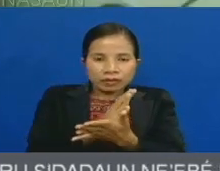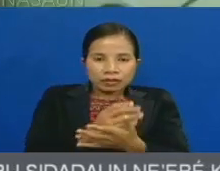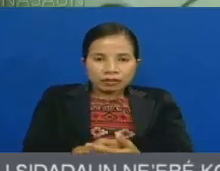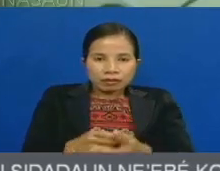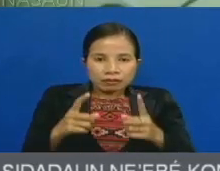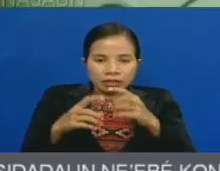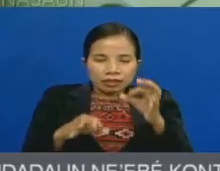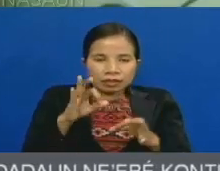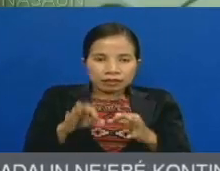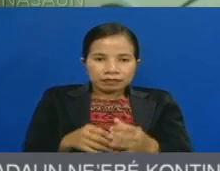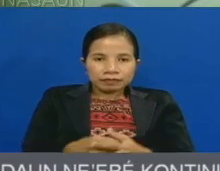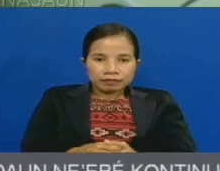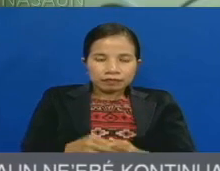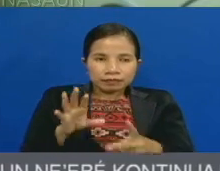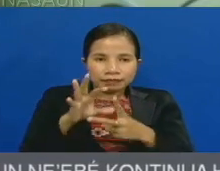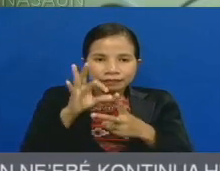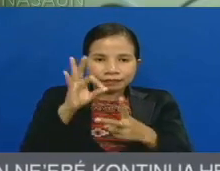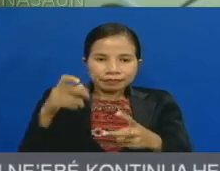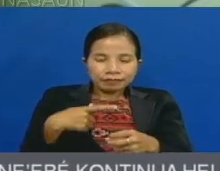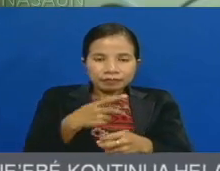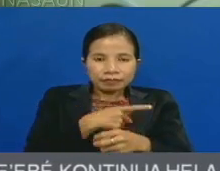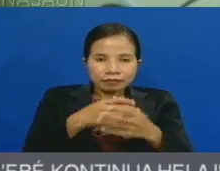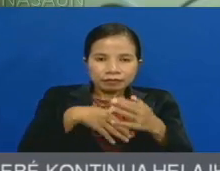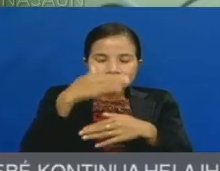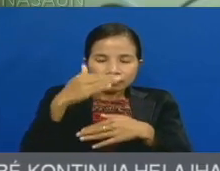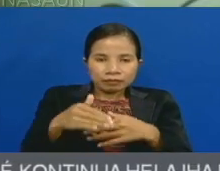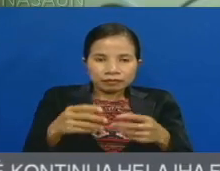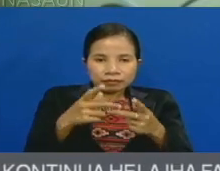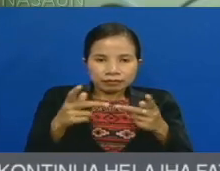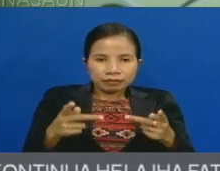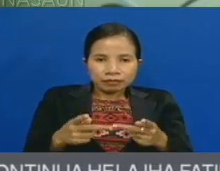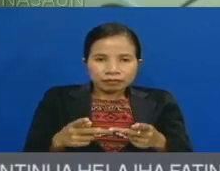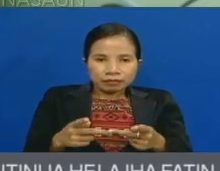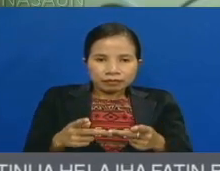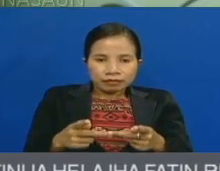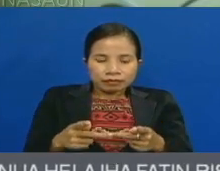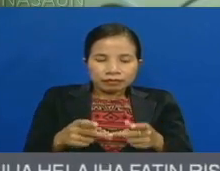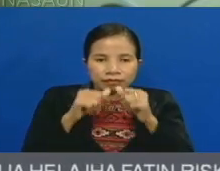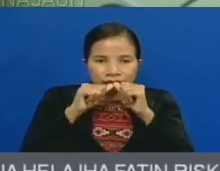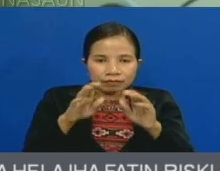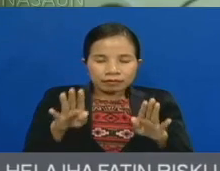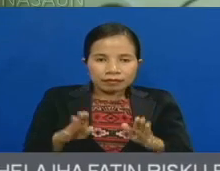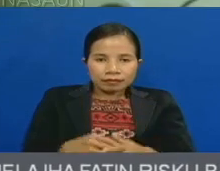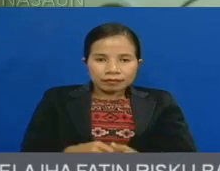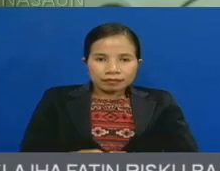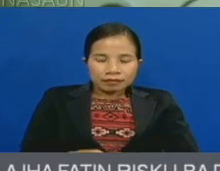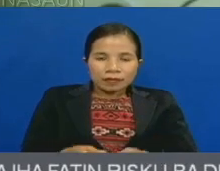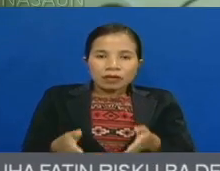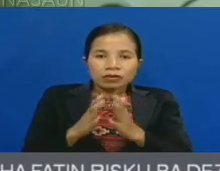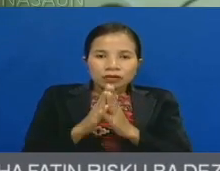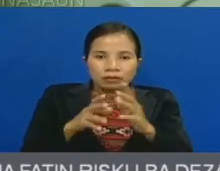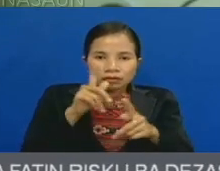para a eleição parlamentar de Maine e o ambiente. Ambiente de bem calma no hakmatik nyala. Niamos husu